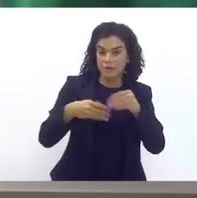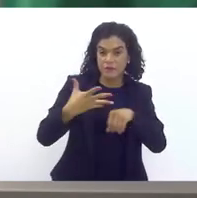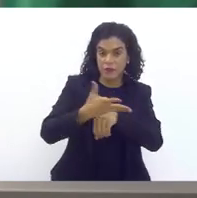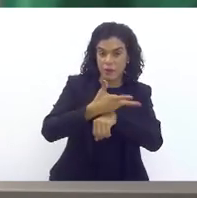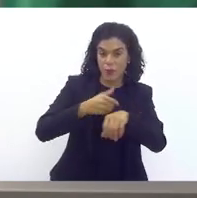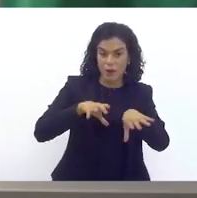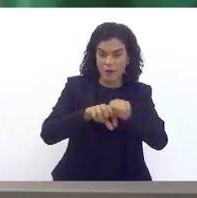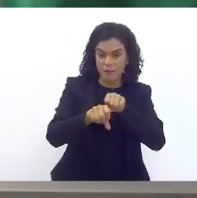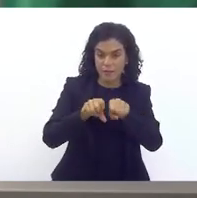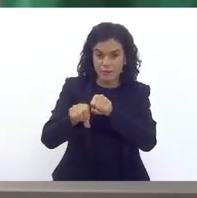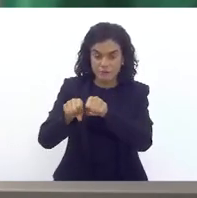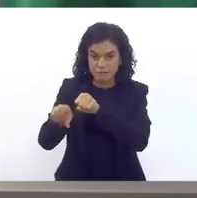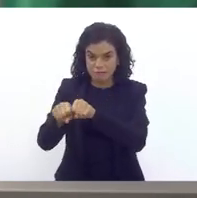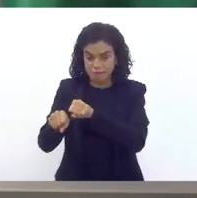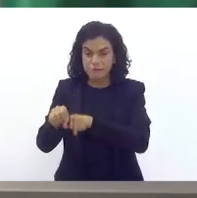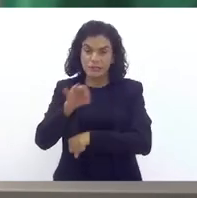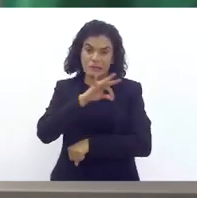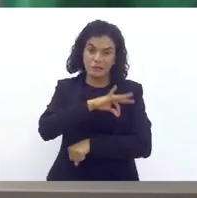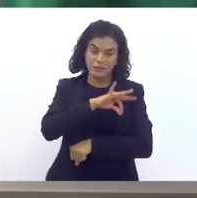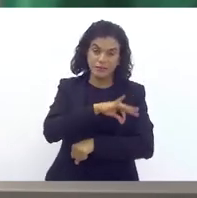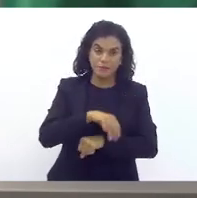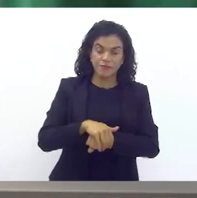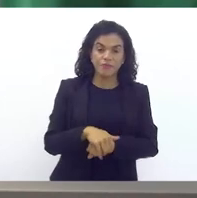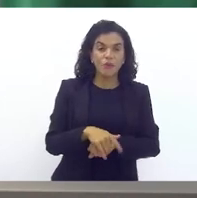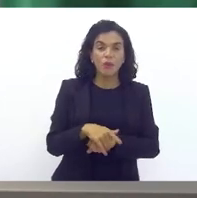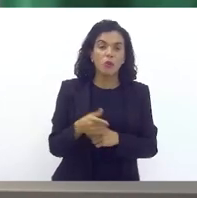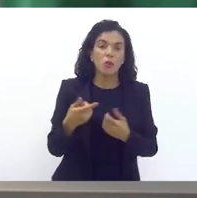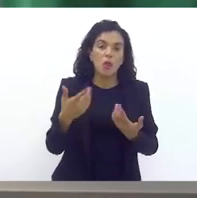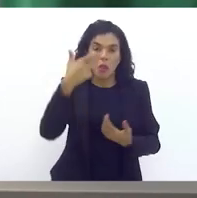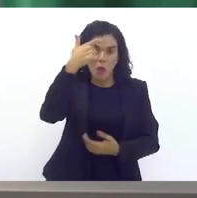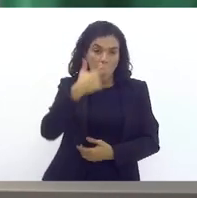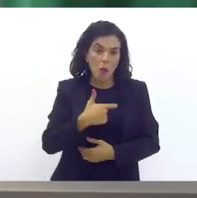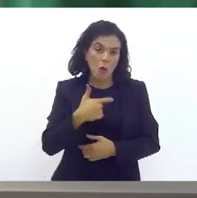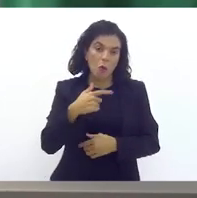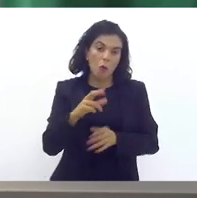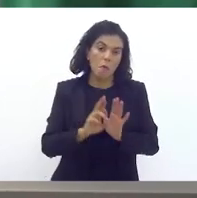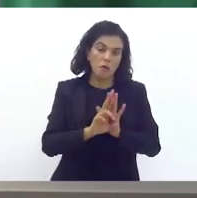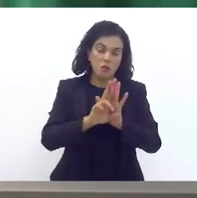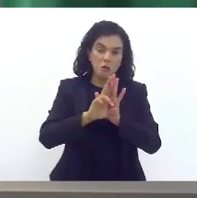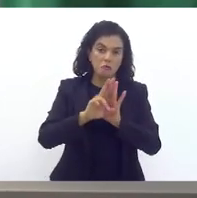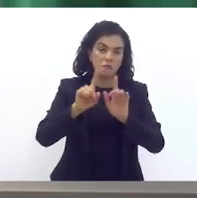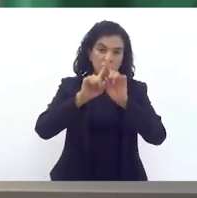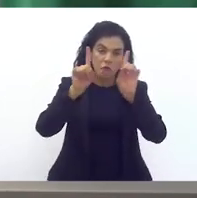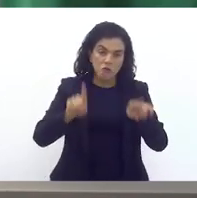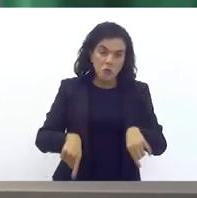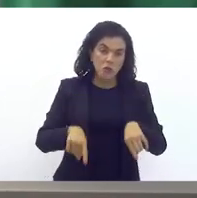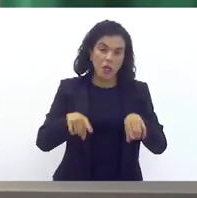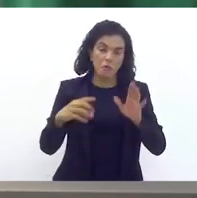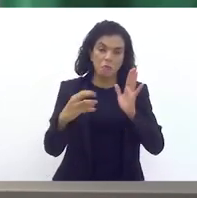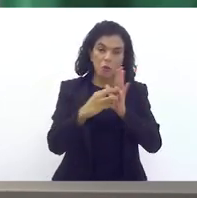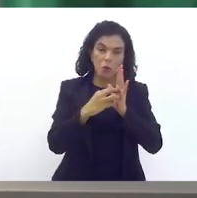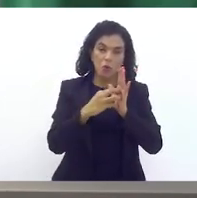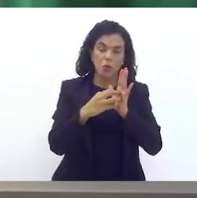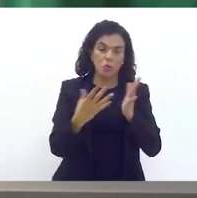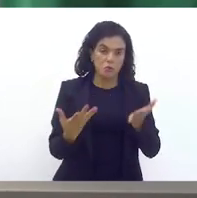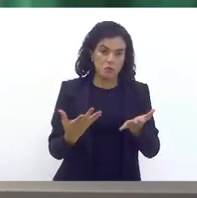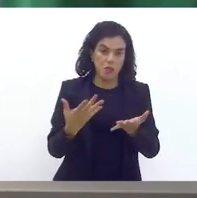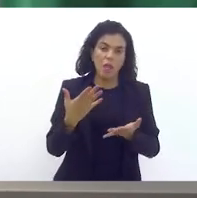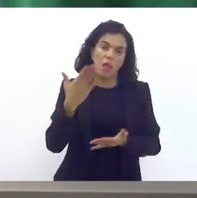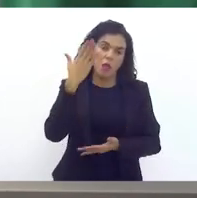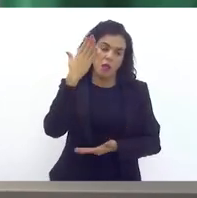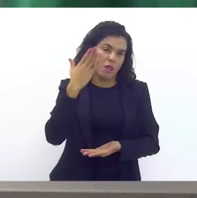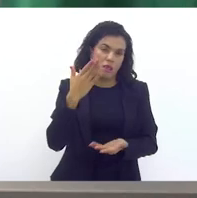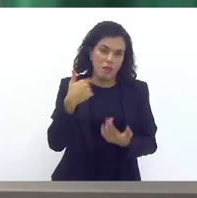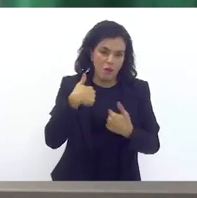qualificação, e não cabe aqui nenhuma ressalva, né? Como servidor, eu reconheço que esse é um direito, quer dizer, nem me